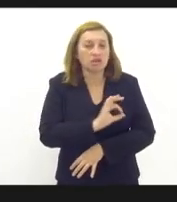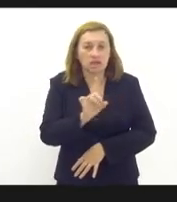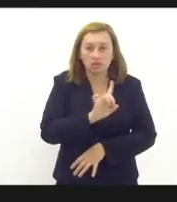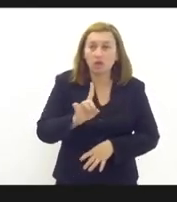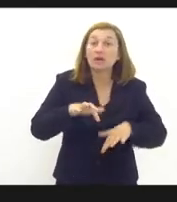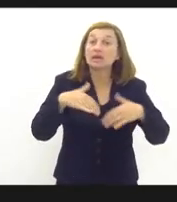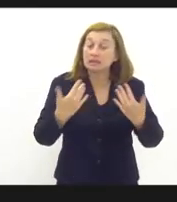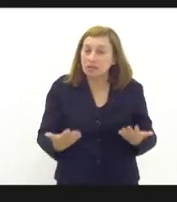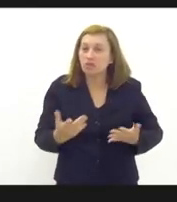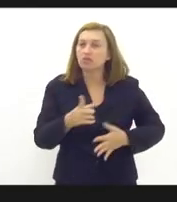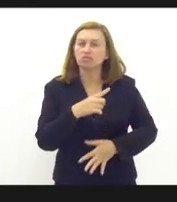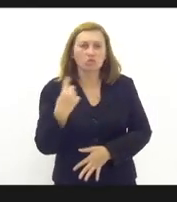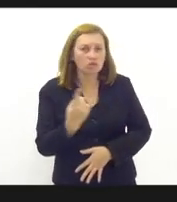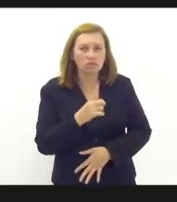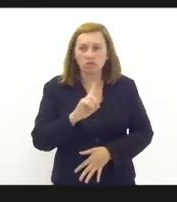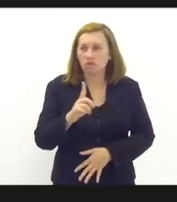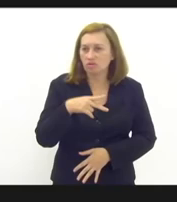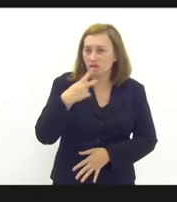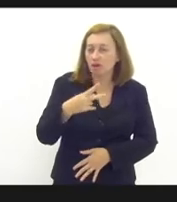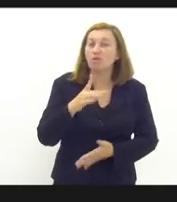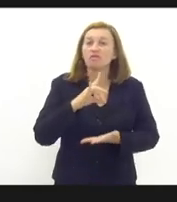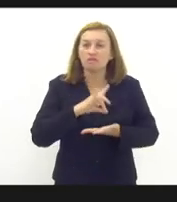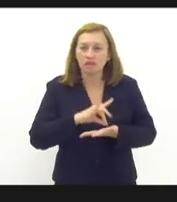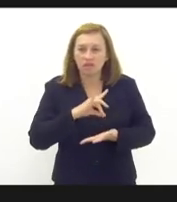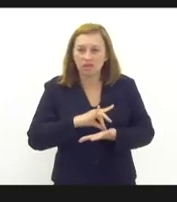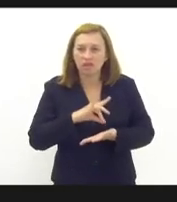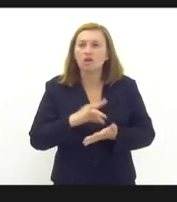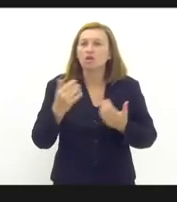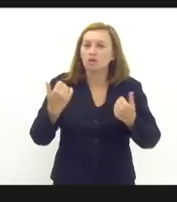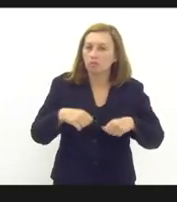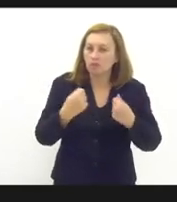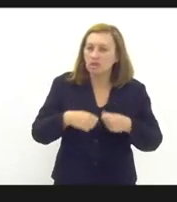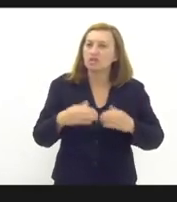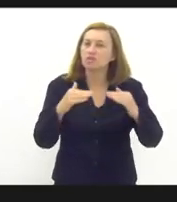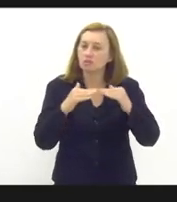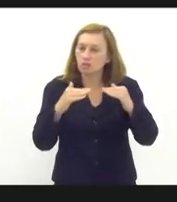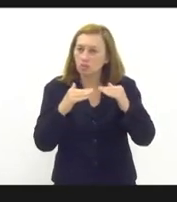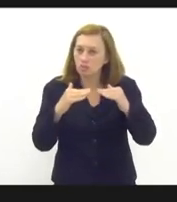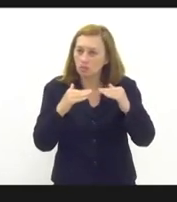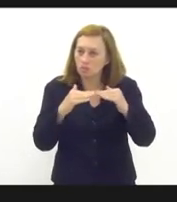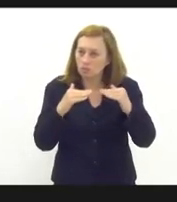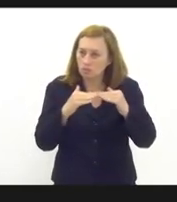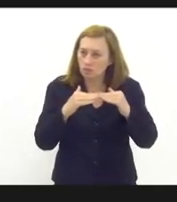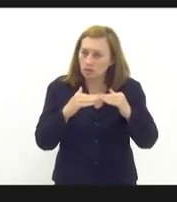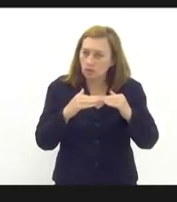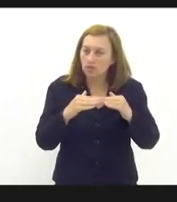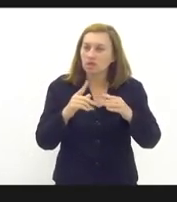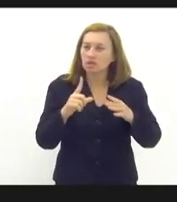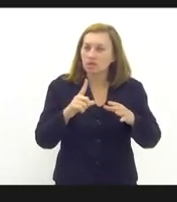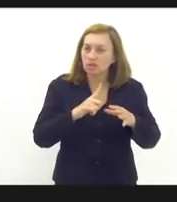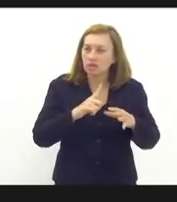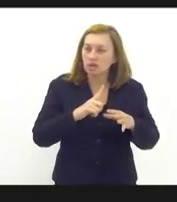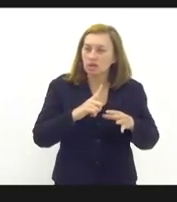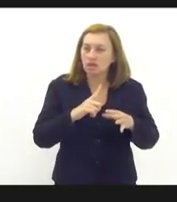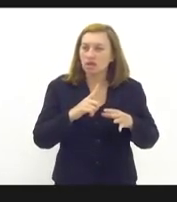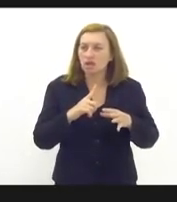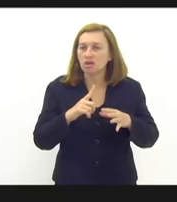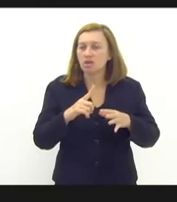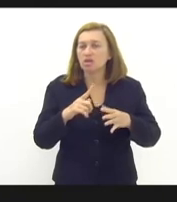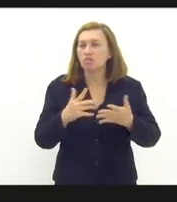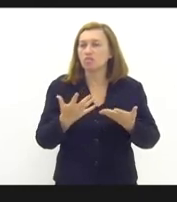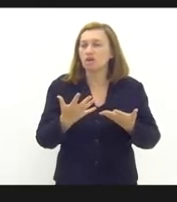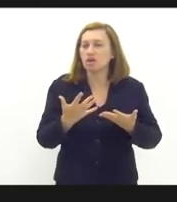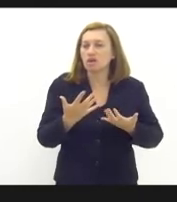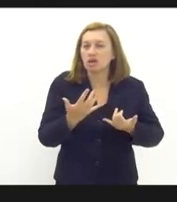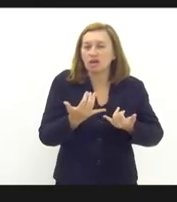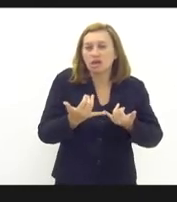Então não somos nós que falamos isso. Realmente, eu preciso concordar. Há um malabarismo retórico impressionante.